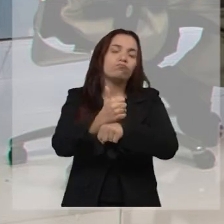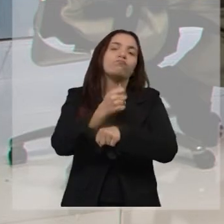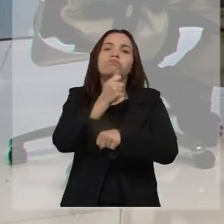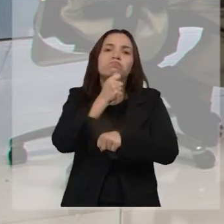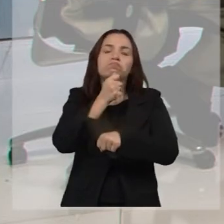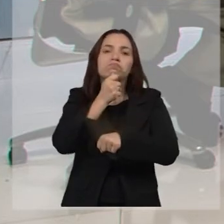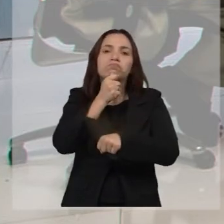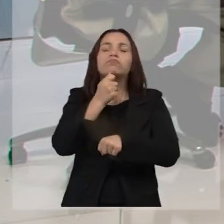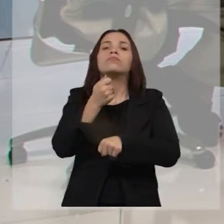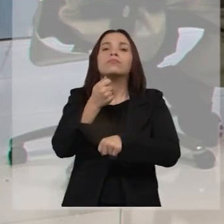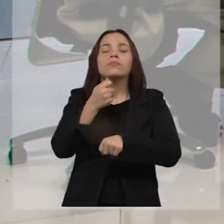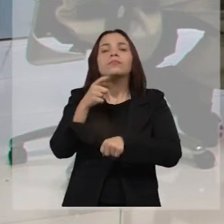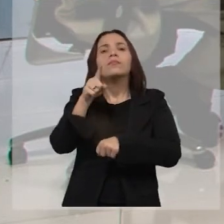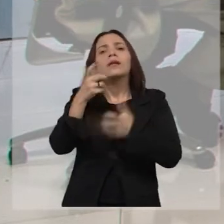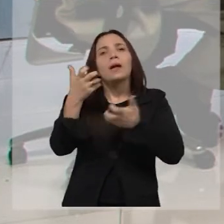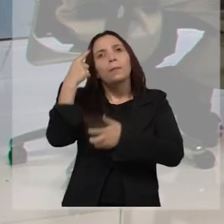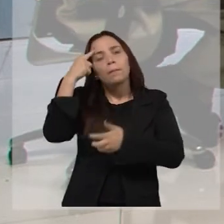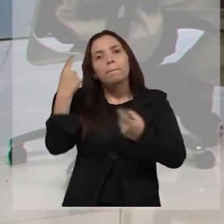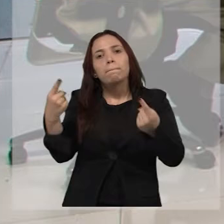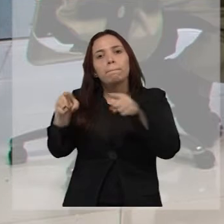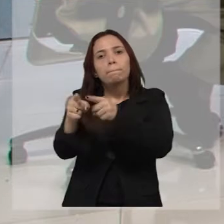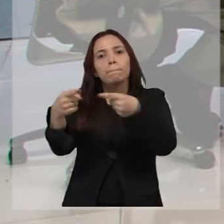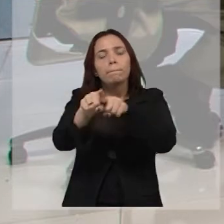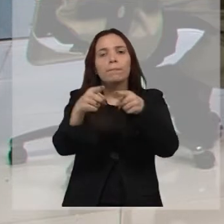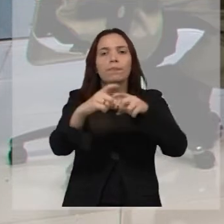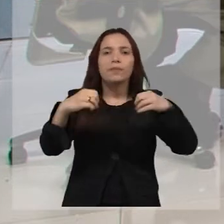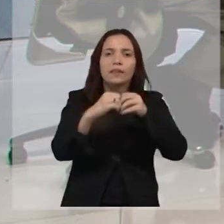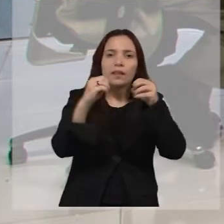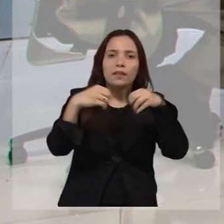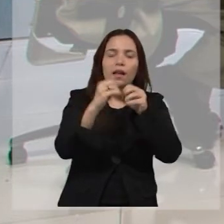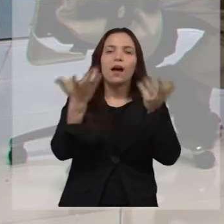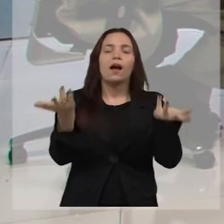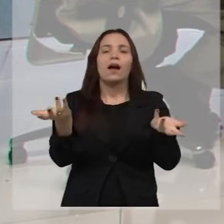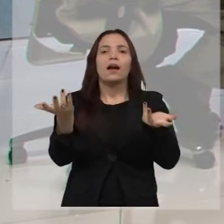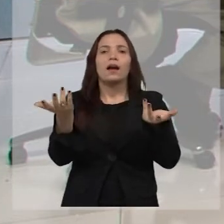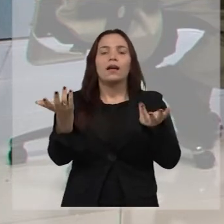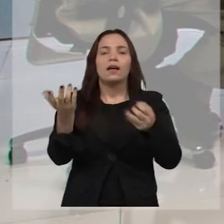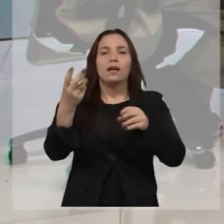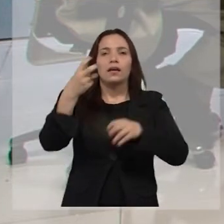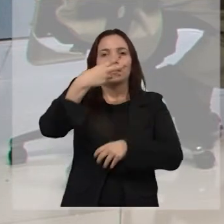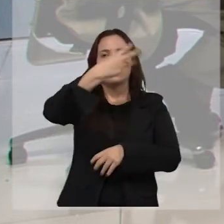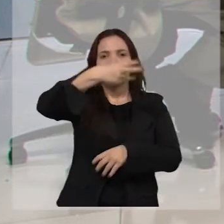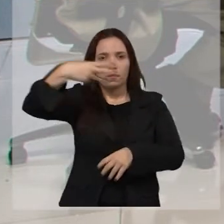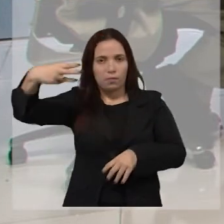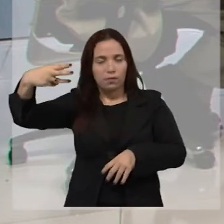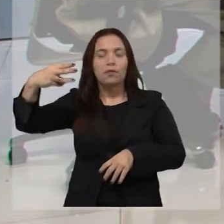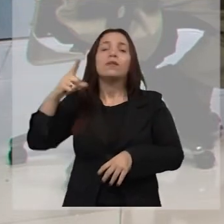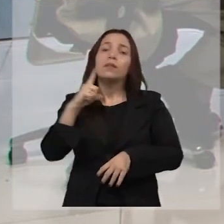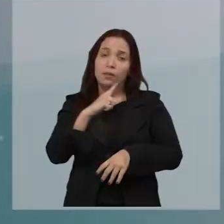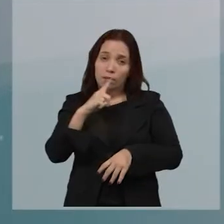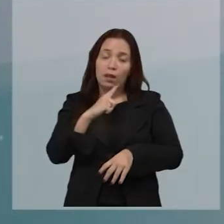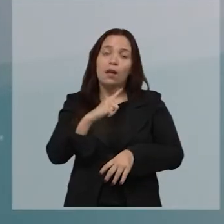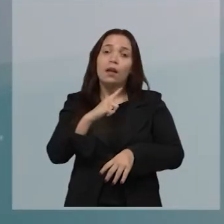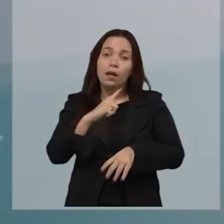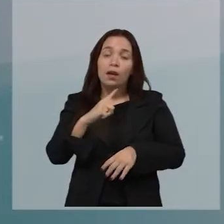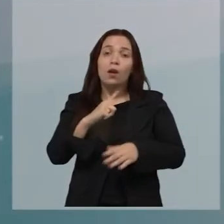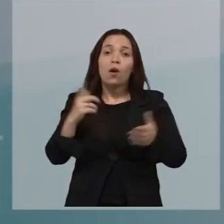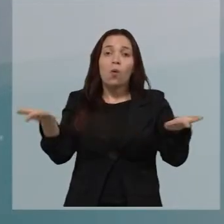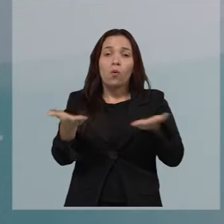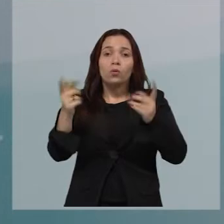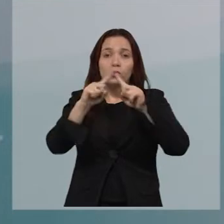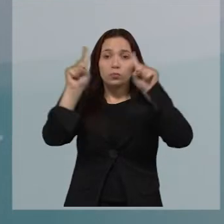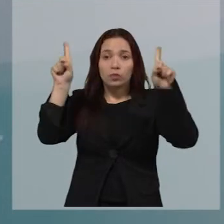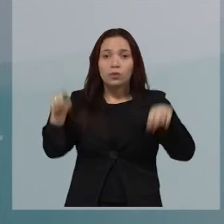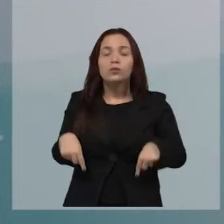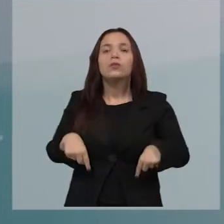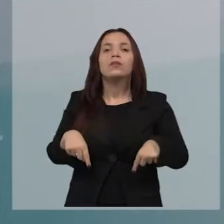Irmã Imelda, né? E eles buscam, sim, parcerias como o SENAC, SEBRAE, né? A gente tinha um projeto que está em andamento agora para